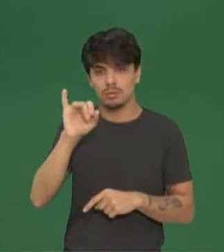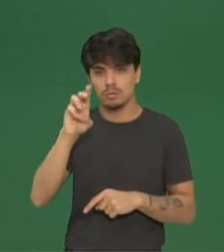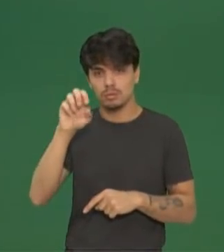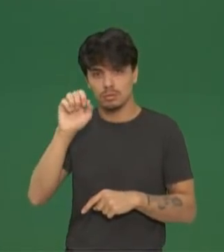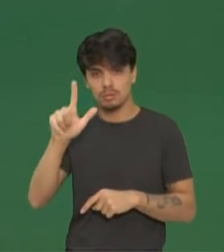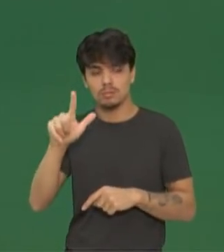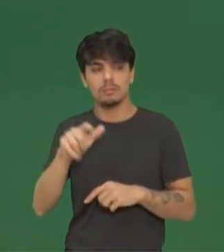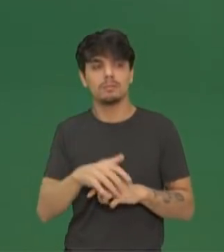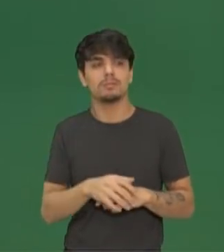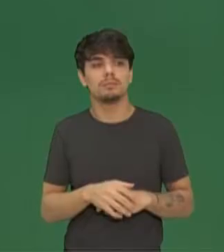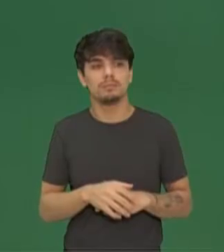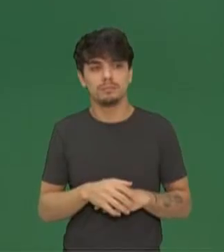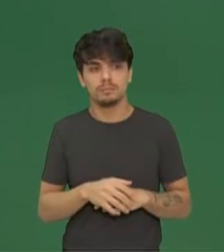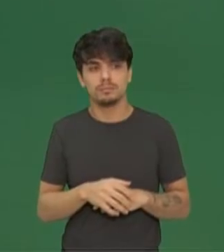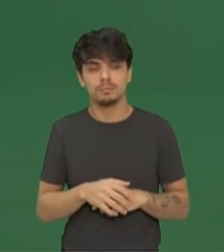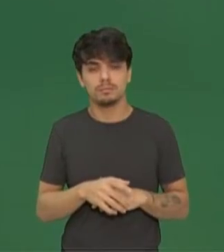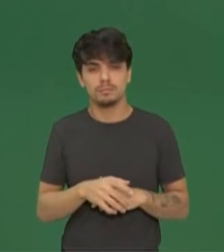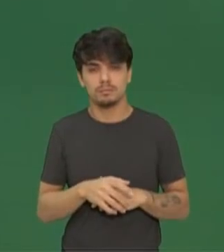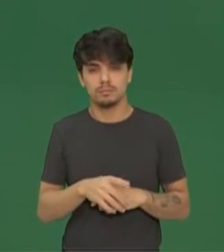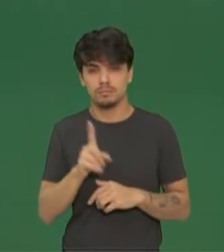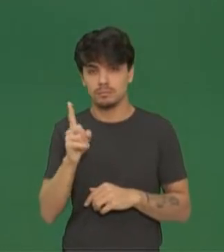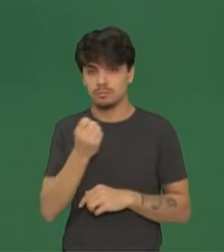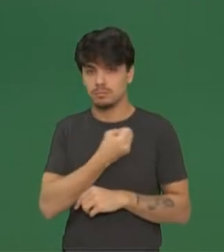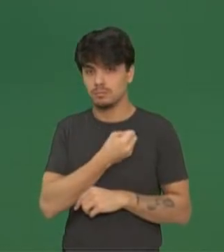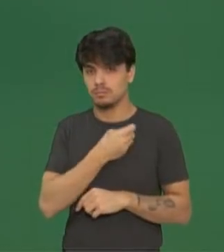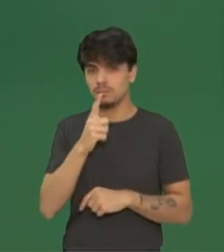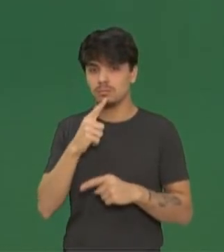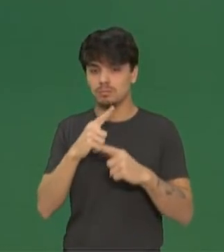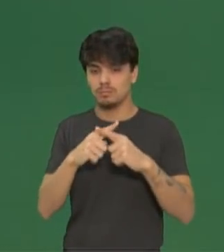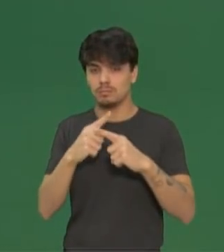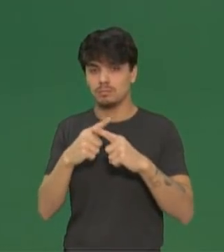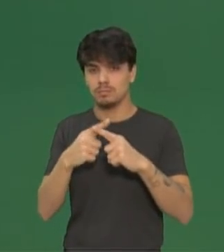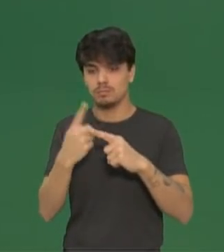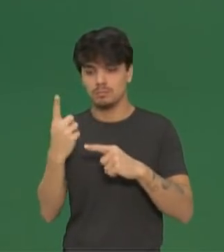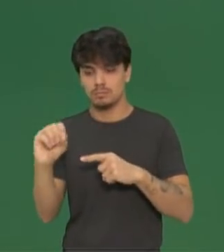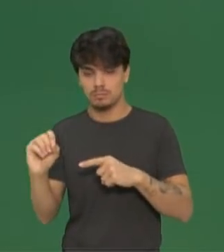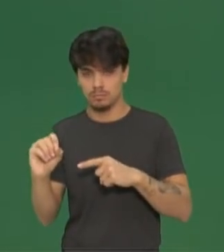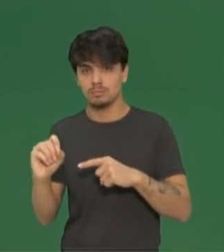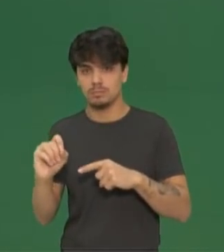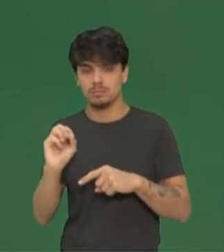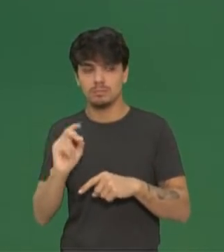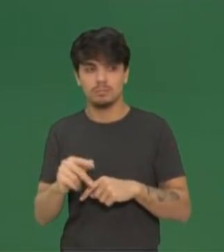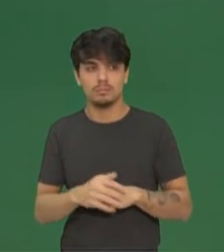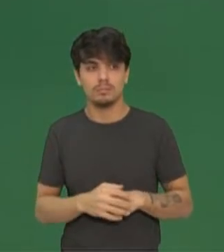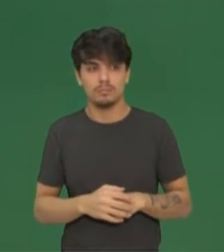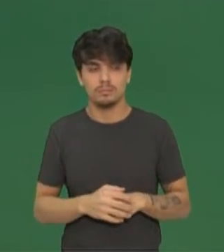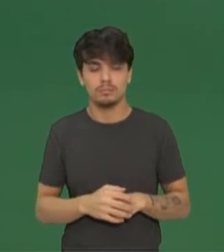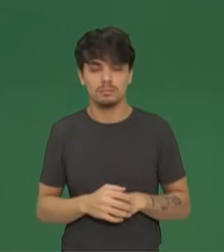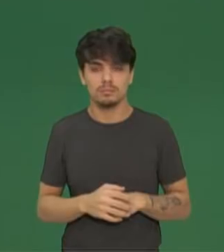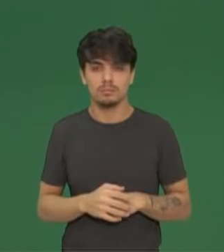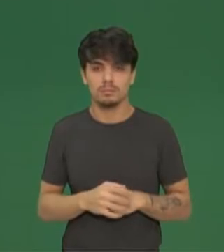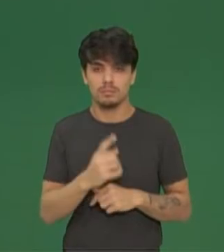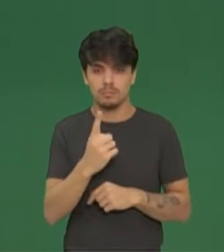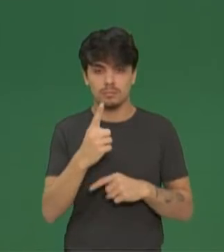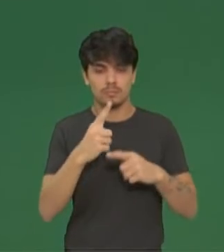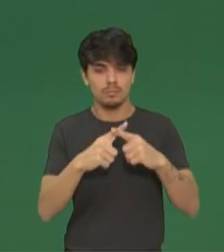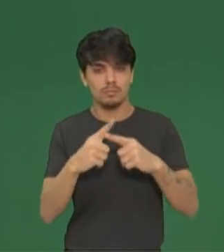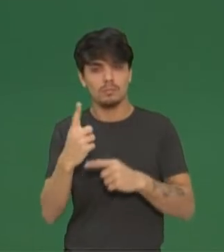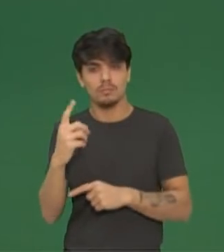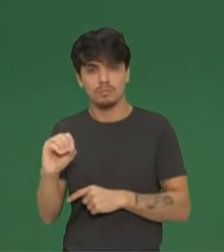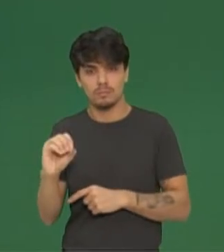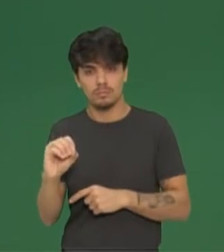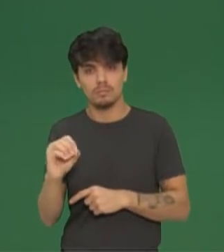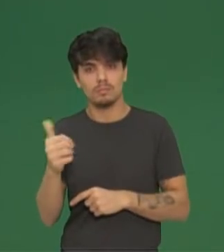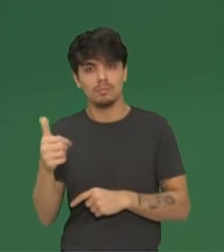número decimal, esse número vai ser multiplicado por 10, porque é decimal. Então, 1 vezes 10 dá 10, e eu posso continuar,